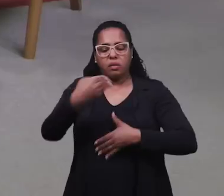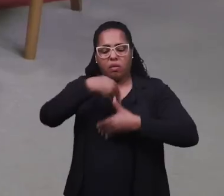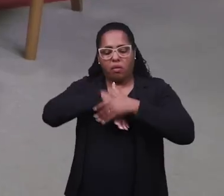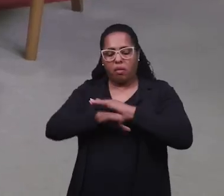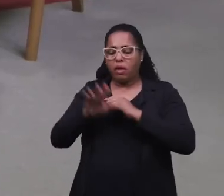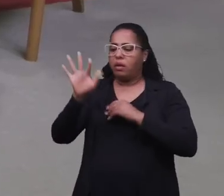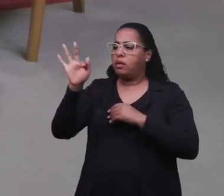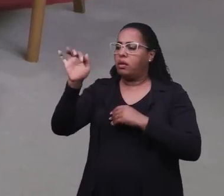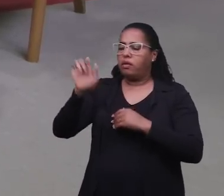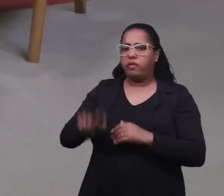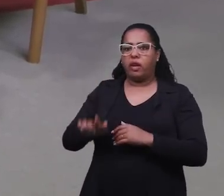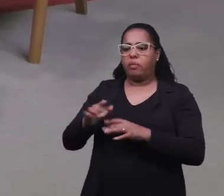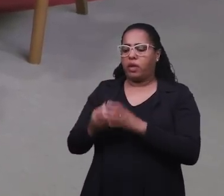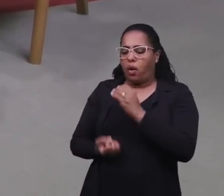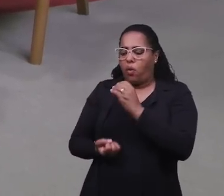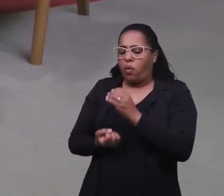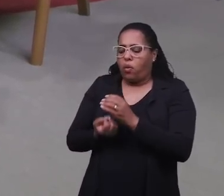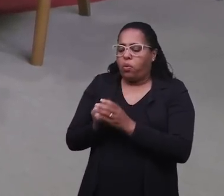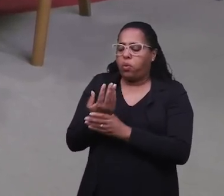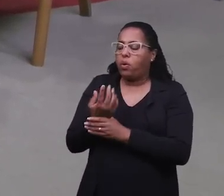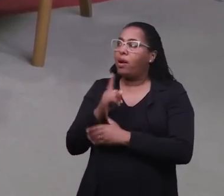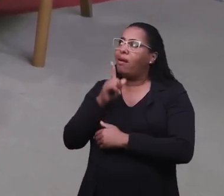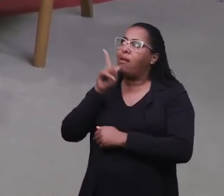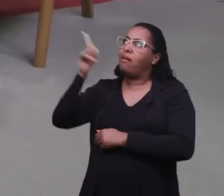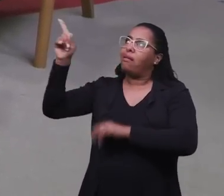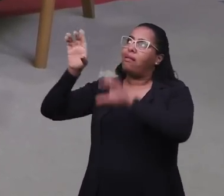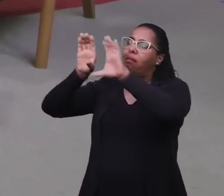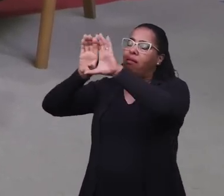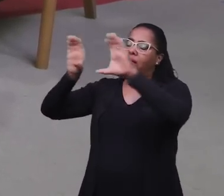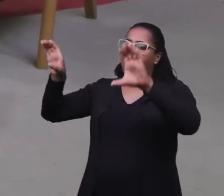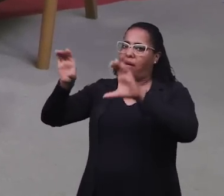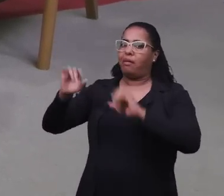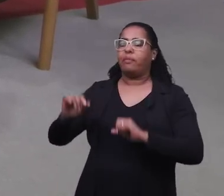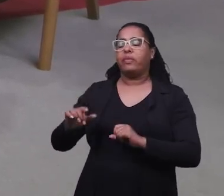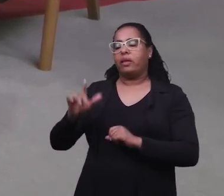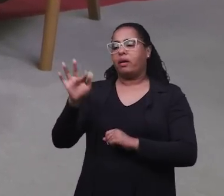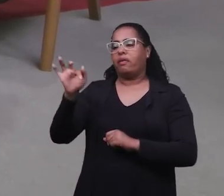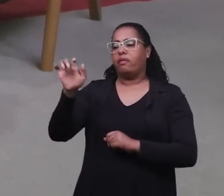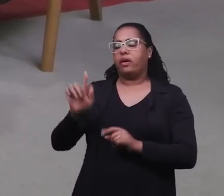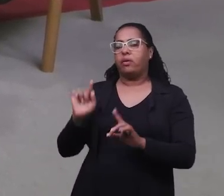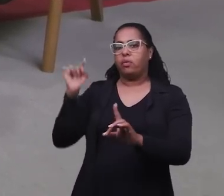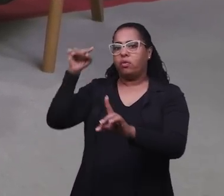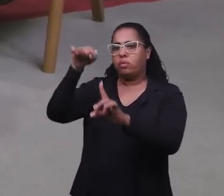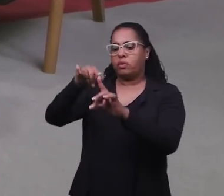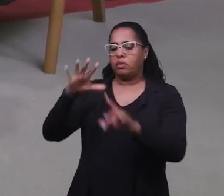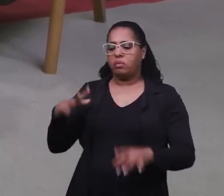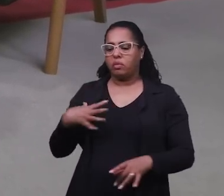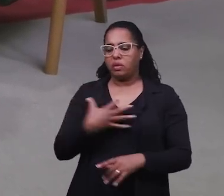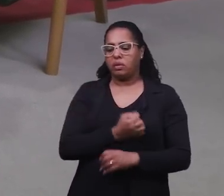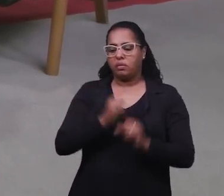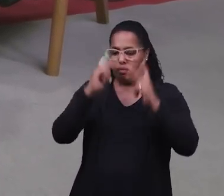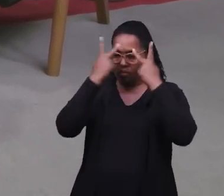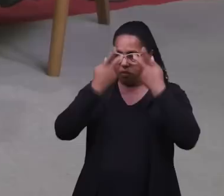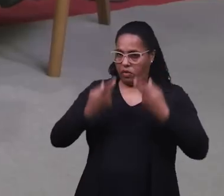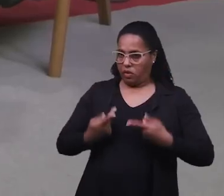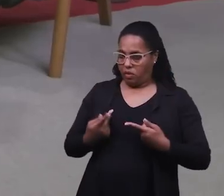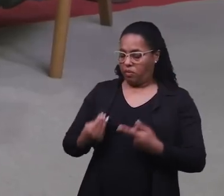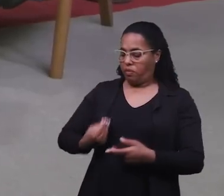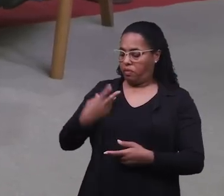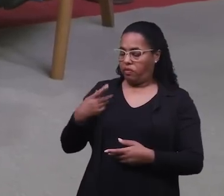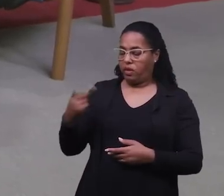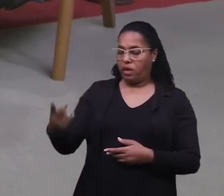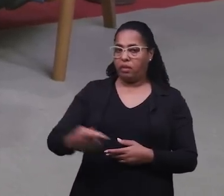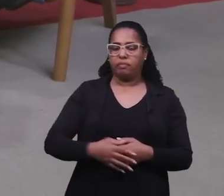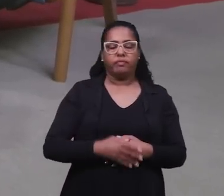destino da fé, a origem dela é a eternidade. Então, a fé é para resgatar o homem para a vida eterna. Glória